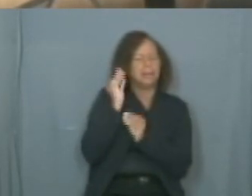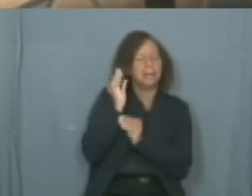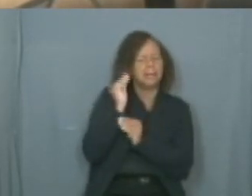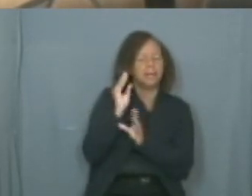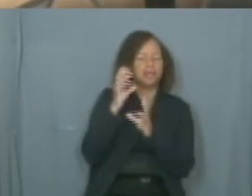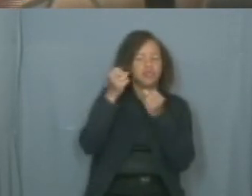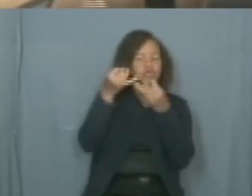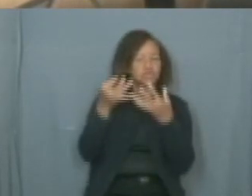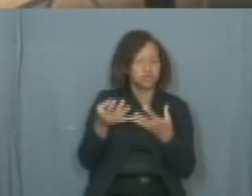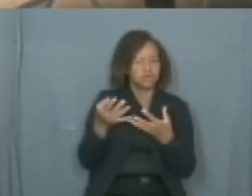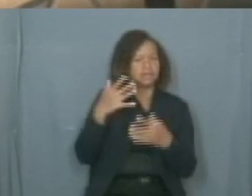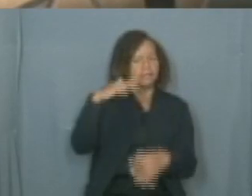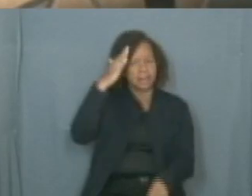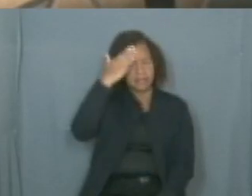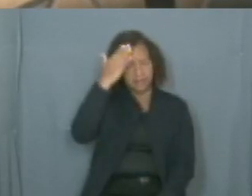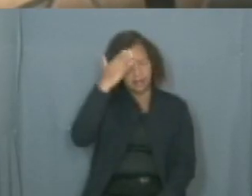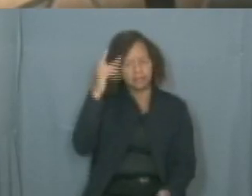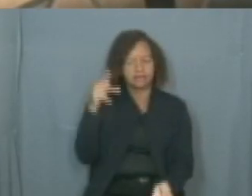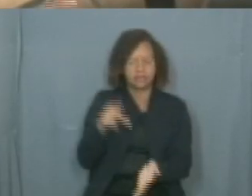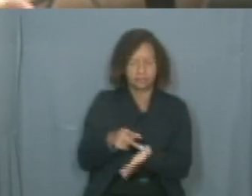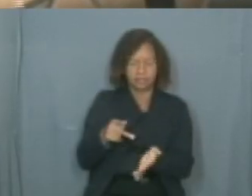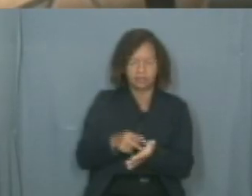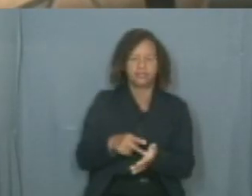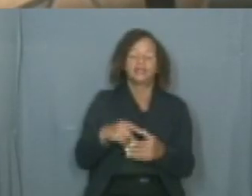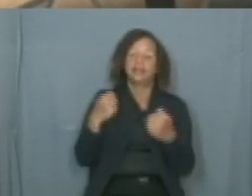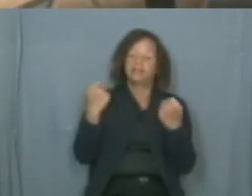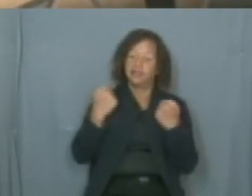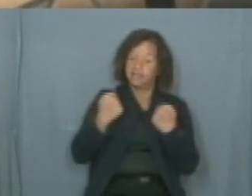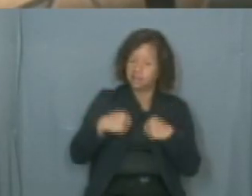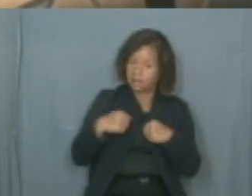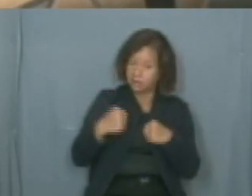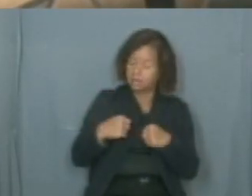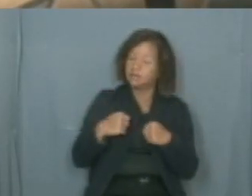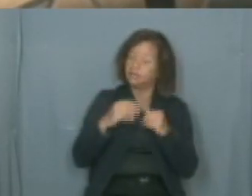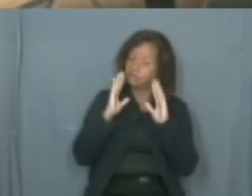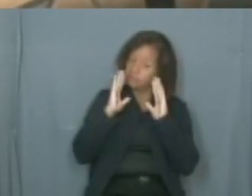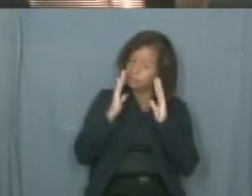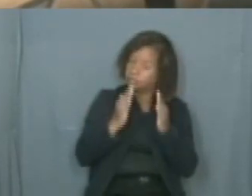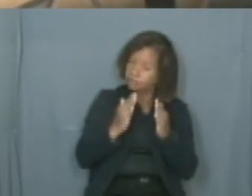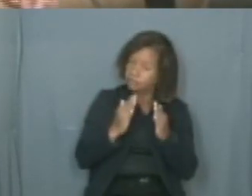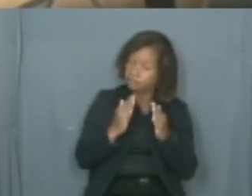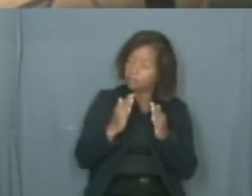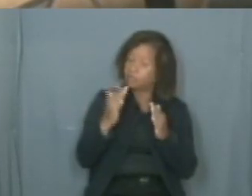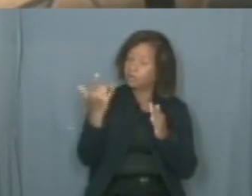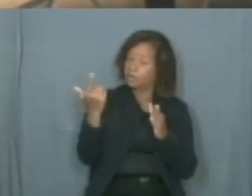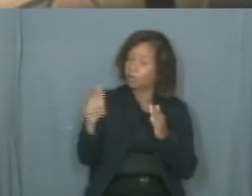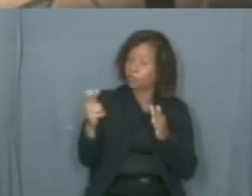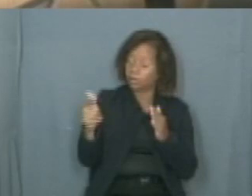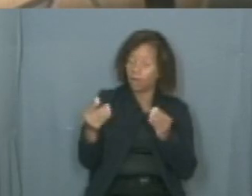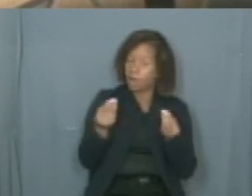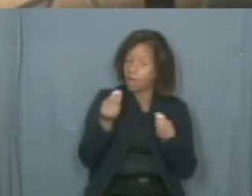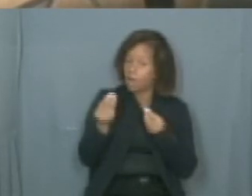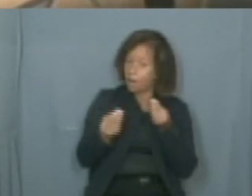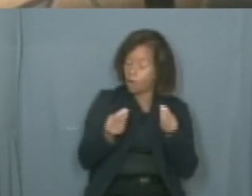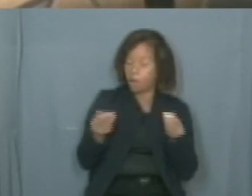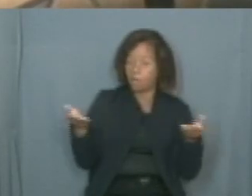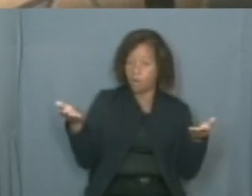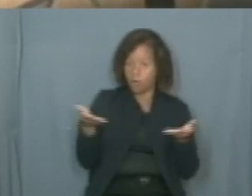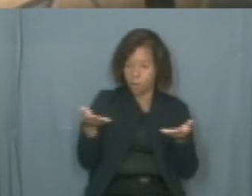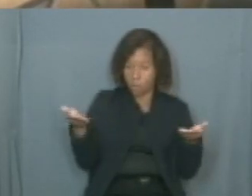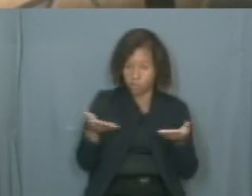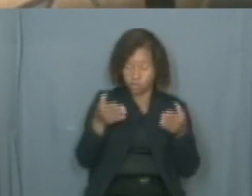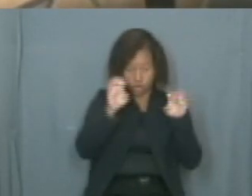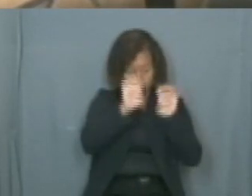isso, é exatamente por causa dessa realidade, que a gente precisa ser enfático. A rede não funciona. Hoje,